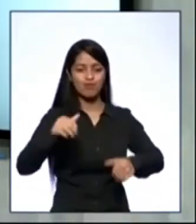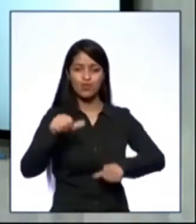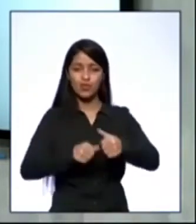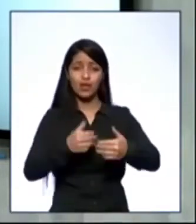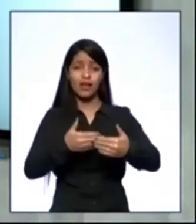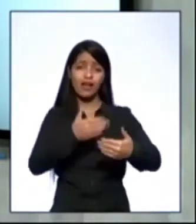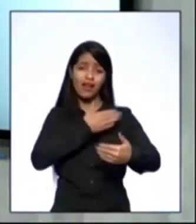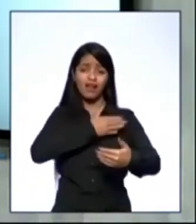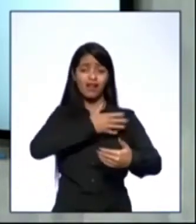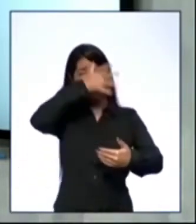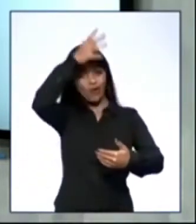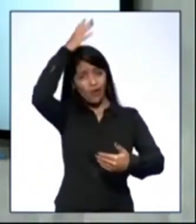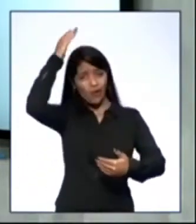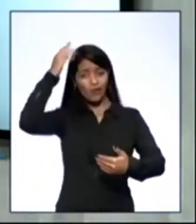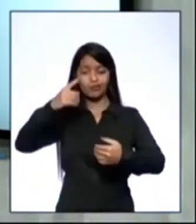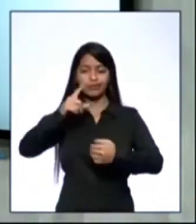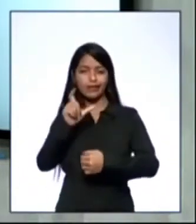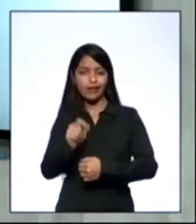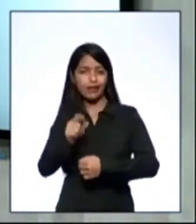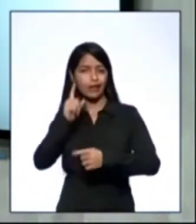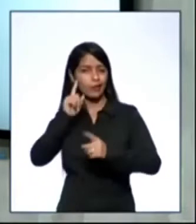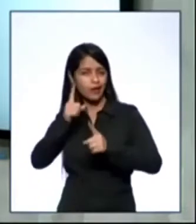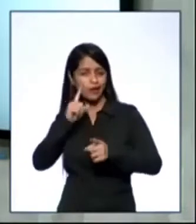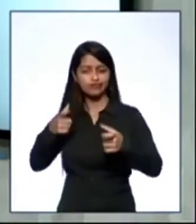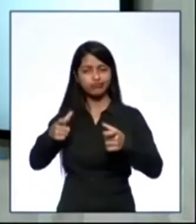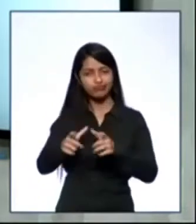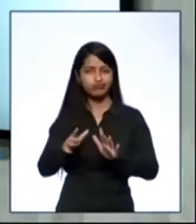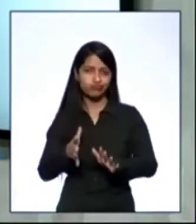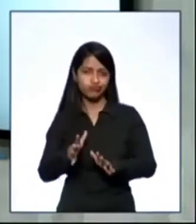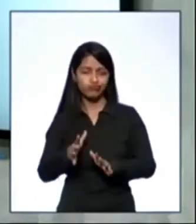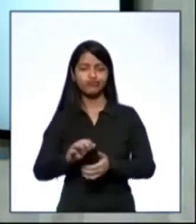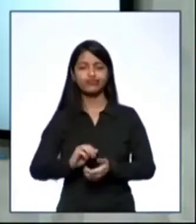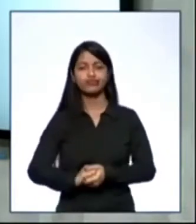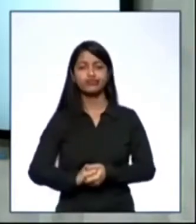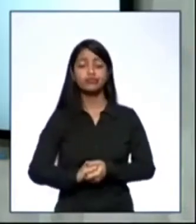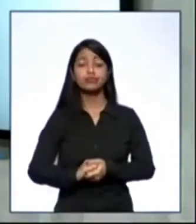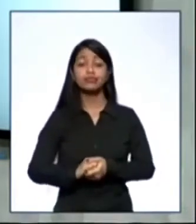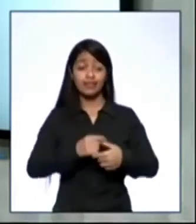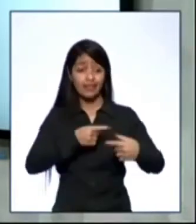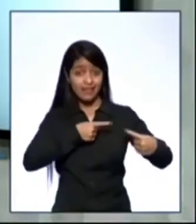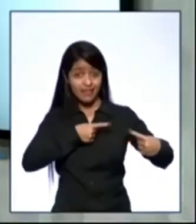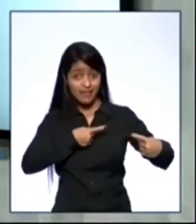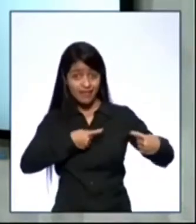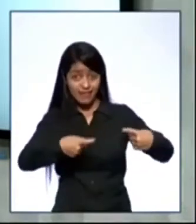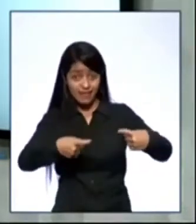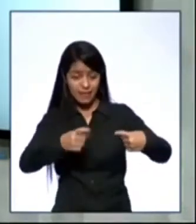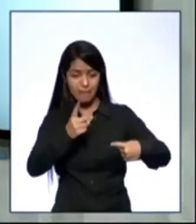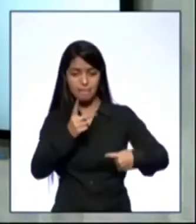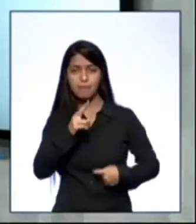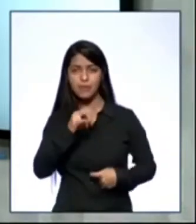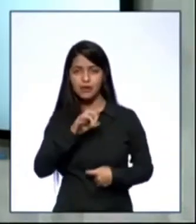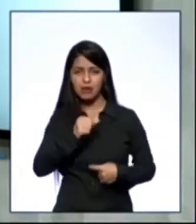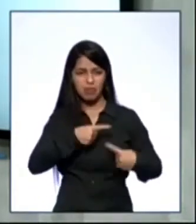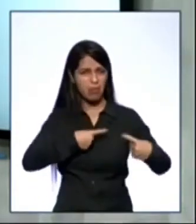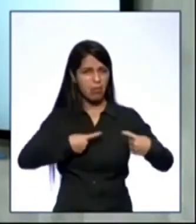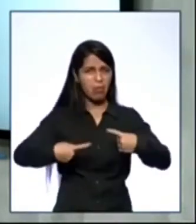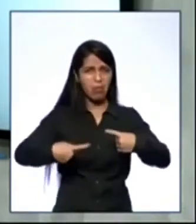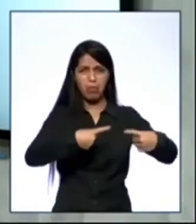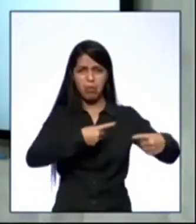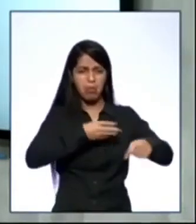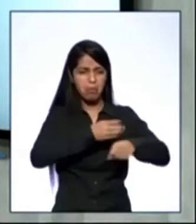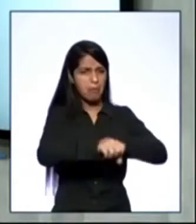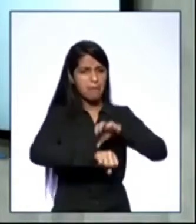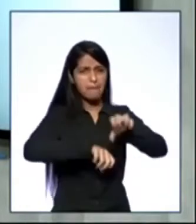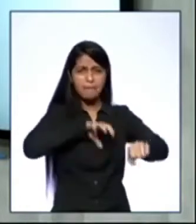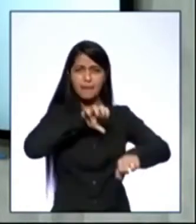Roma dominava lá a Península Itálica, era grandinha, beleza. Mano, depois das Guerras Púnicas, Roma é gigante. Roma